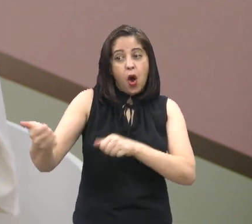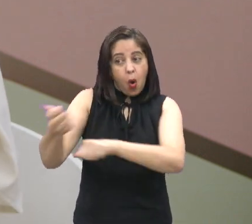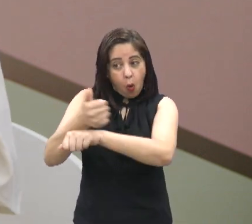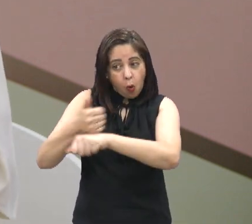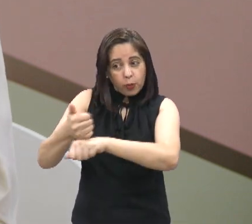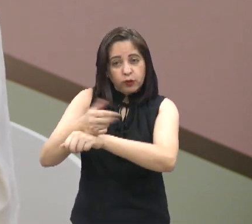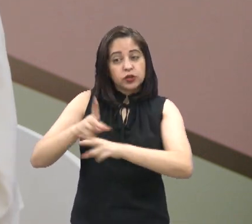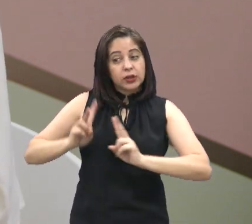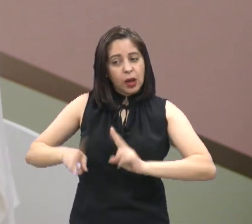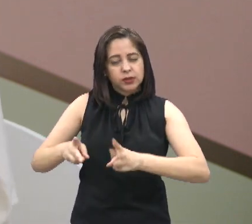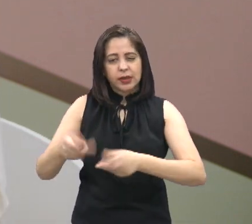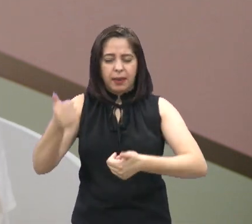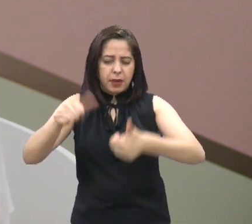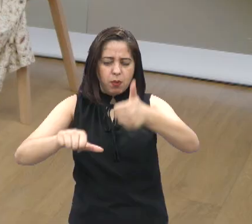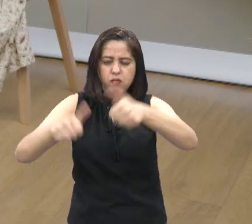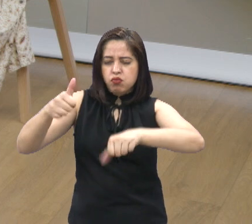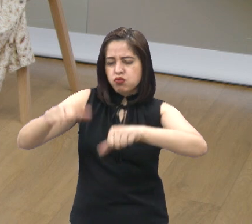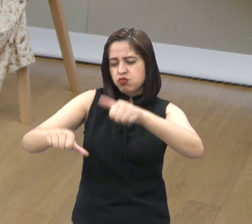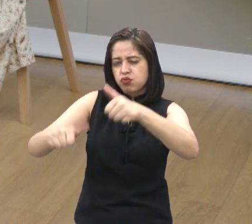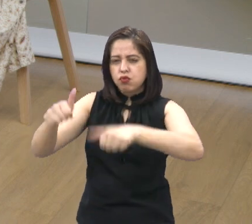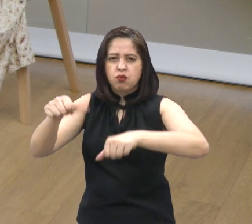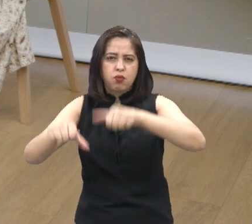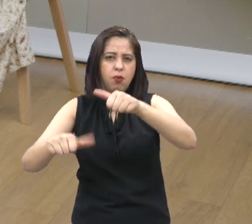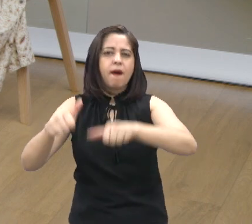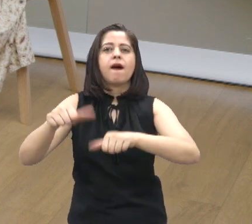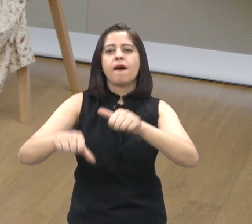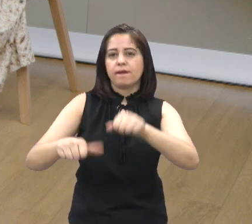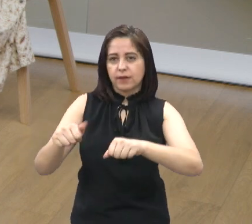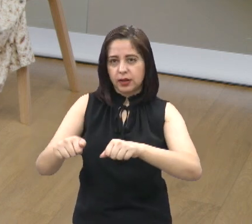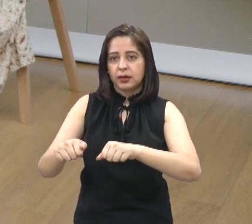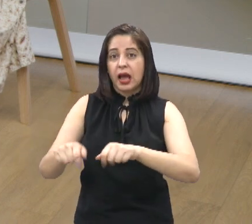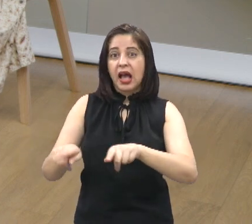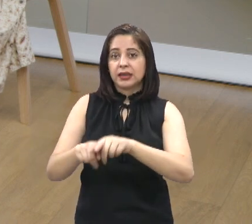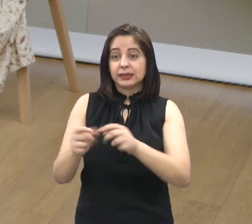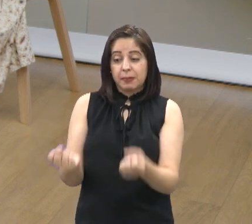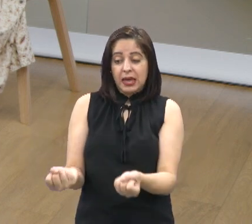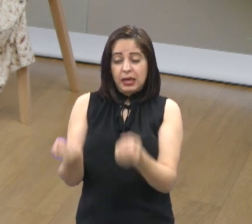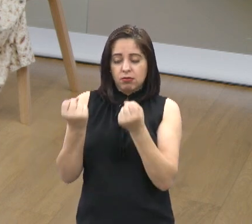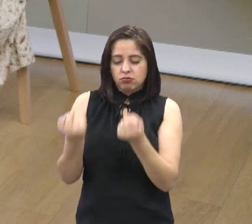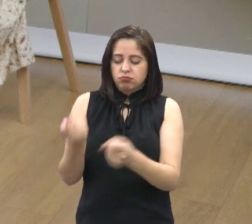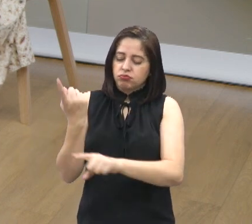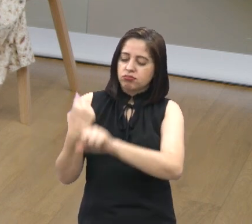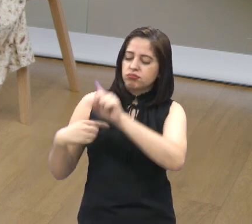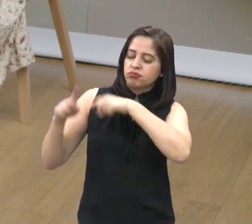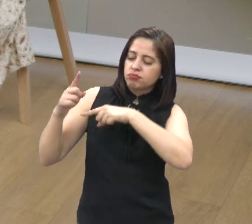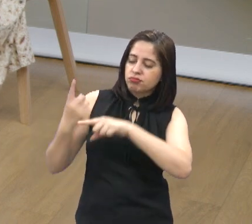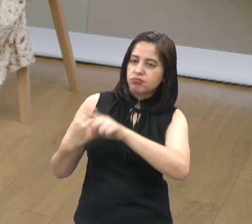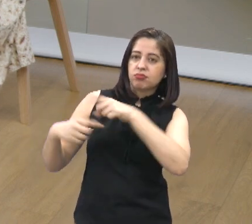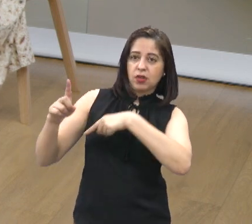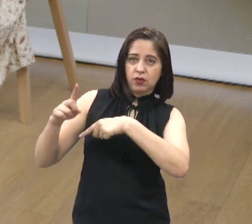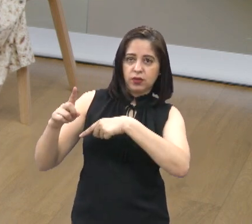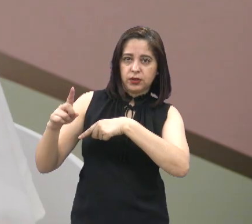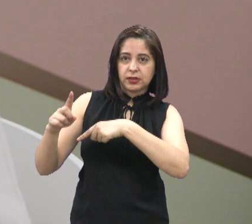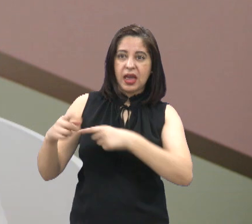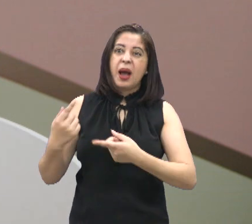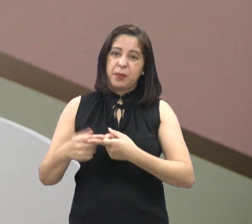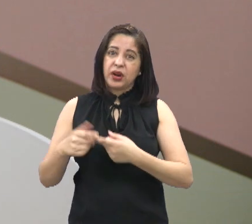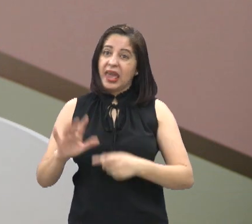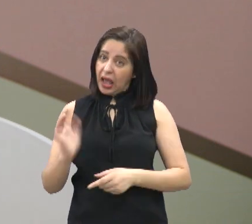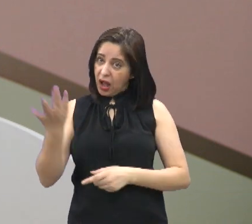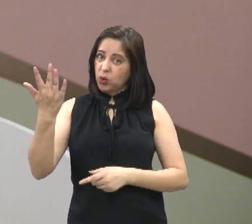quanto consegue exigir mais, evoluindo nos treinos e sem dano, né, porque também existe paciente que se machuca